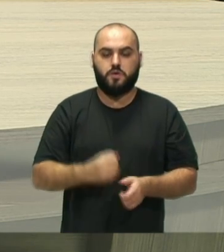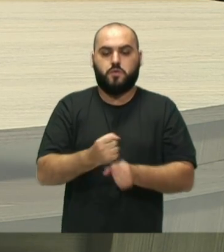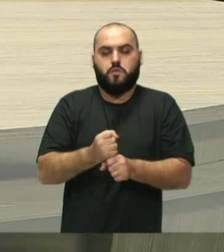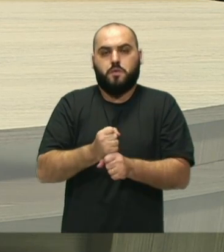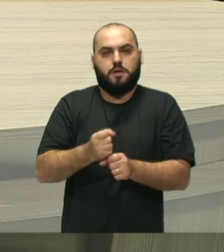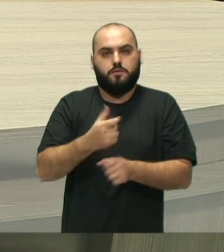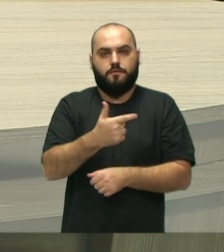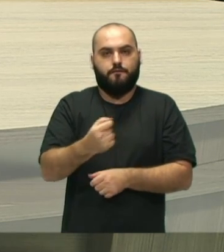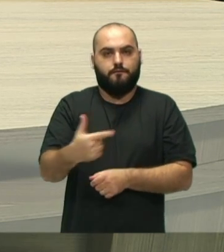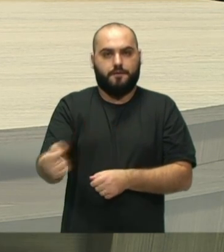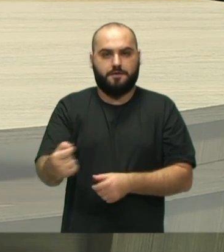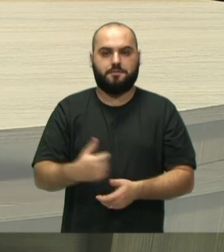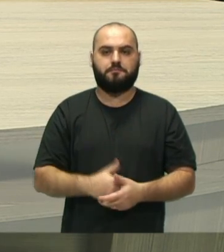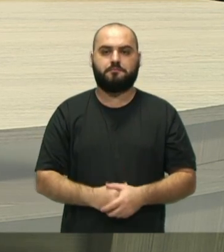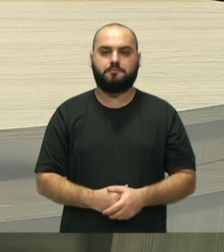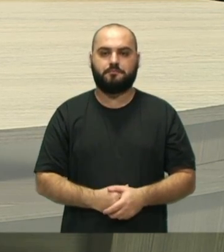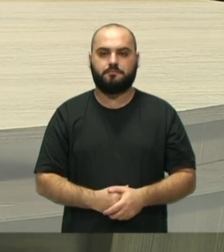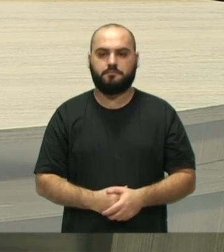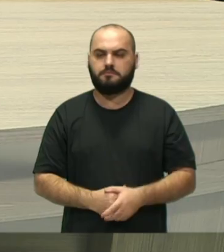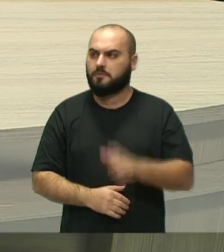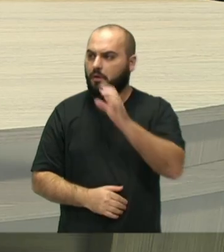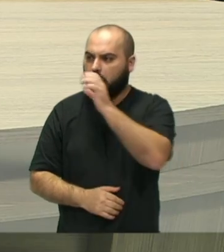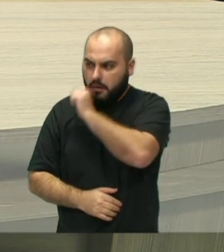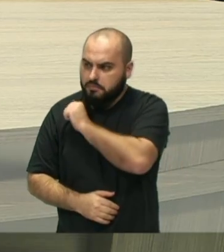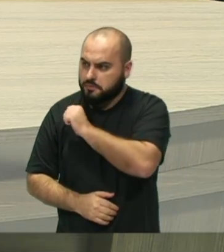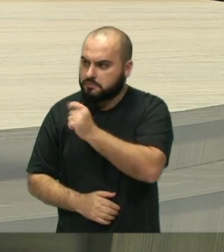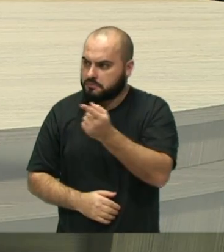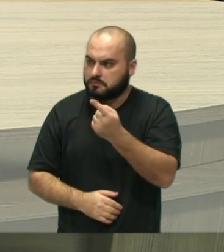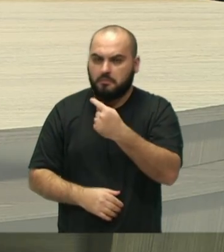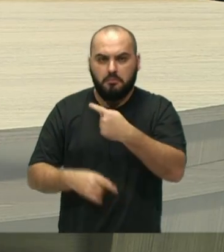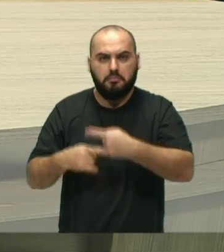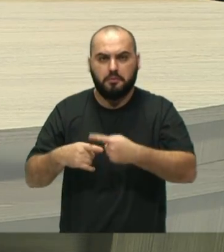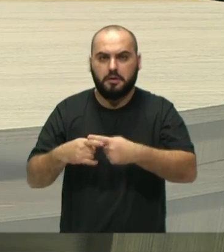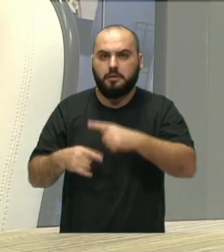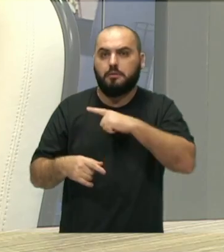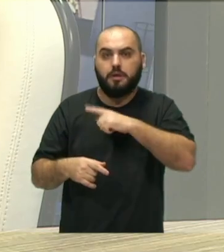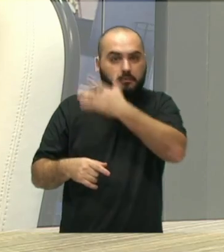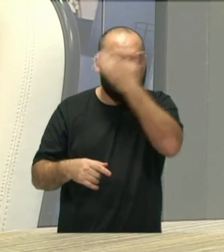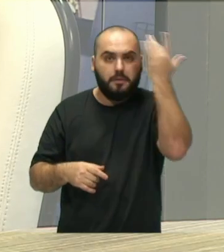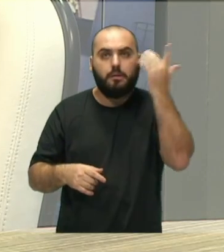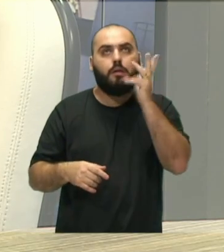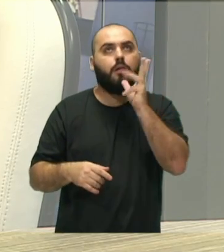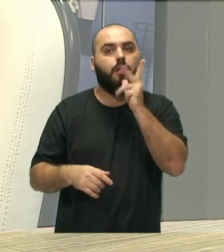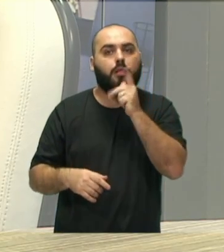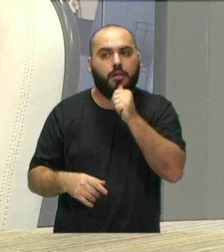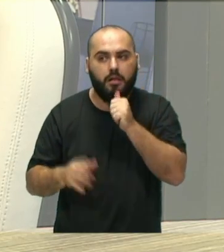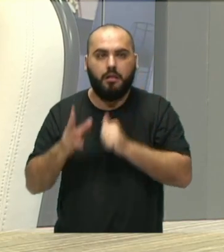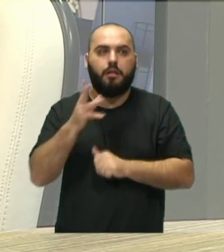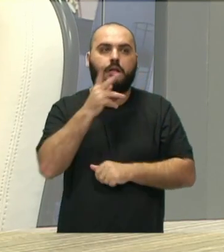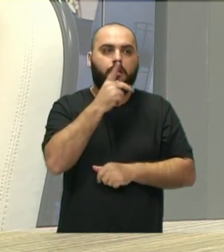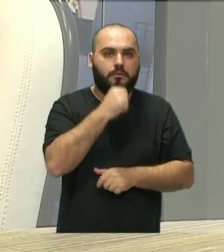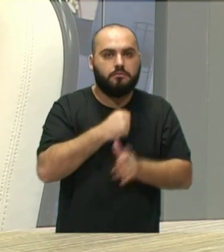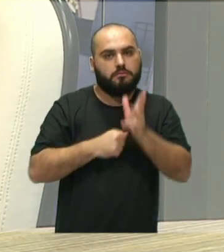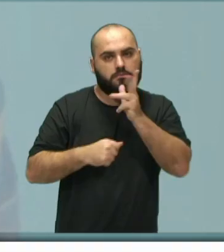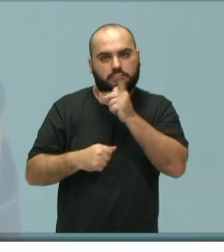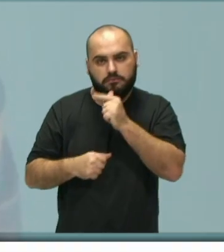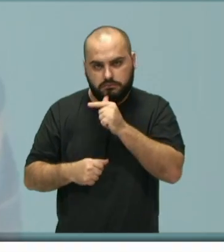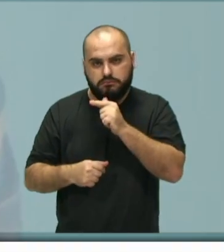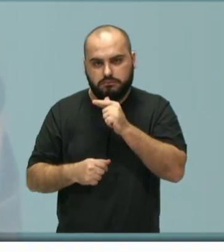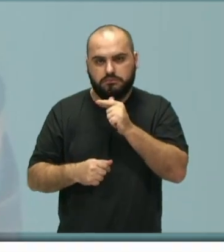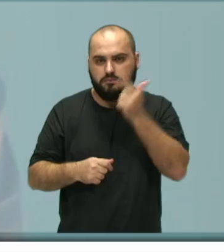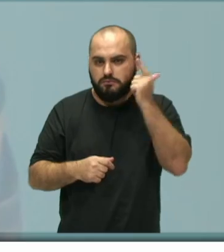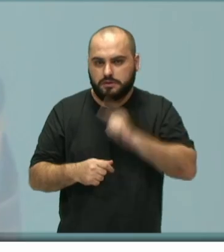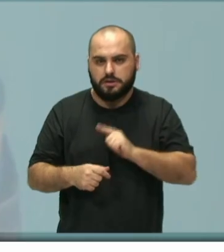Assim. Foi até rápido, assim, já tem tanta gente que demora para conseguir até conseguir